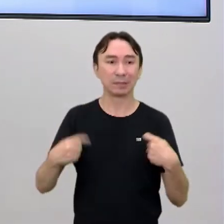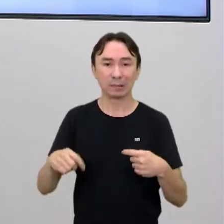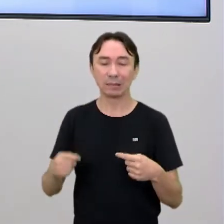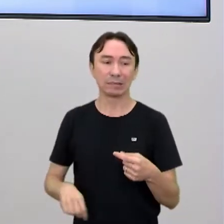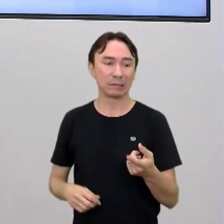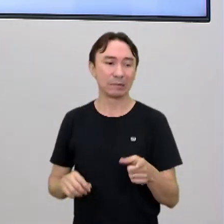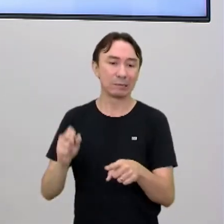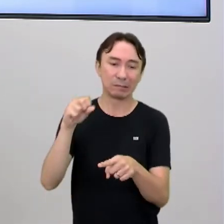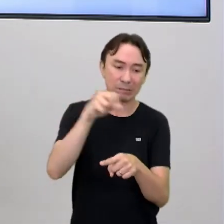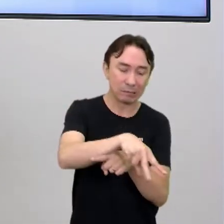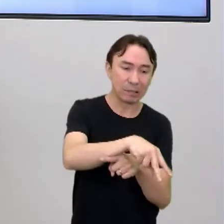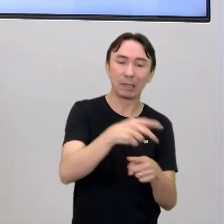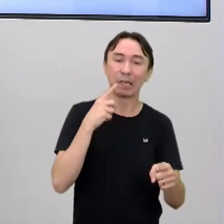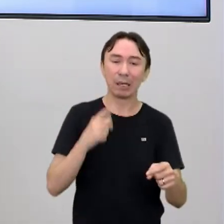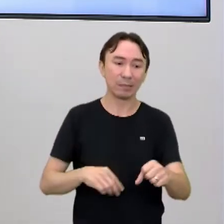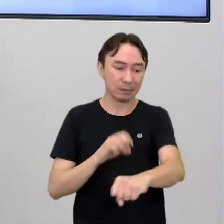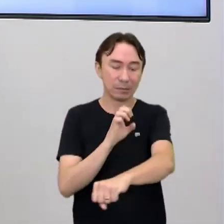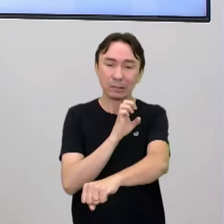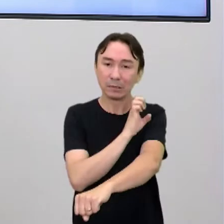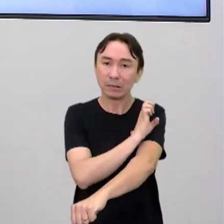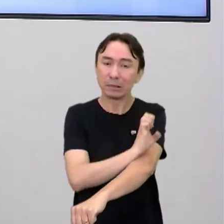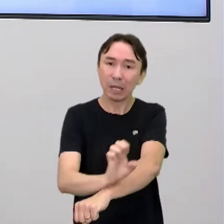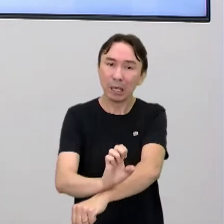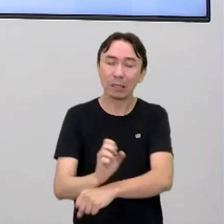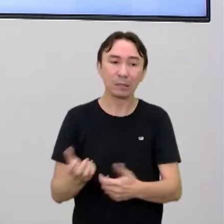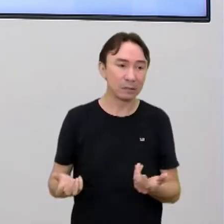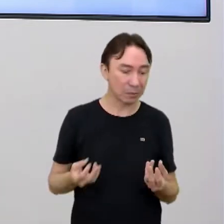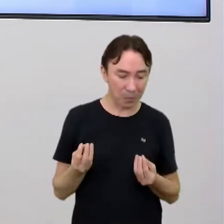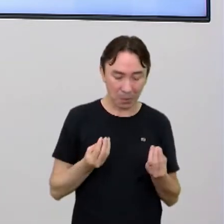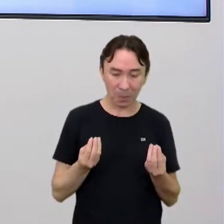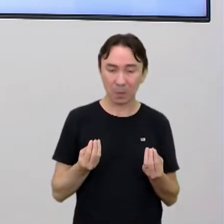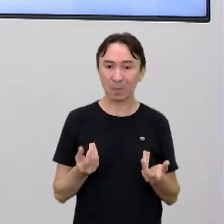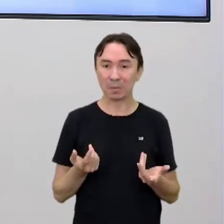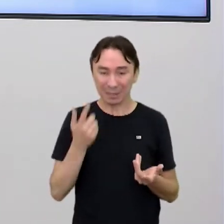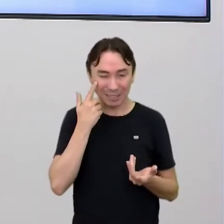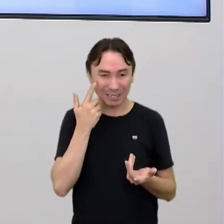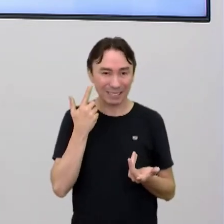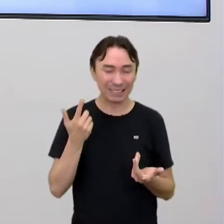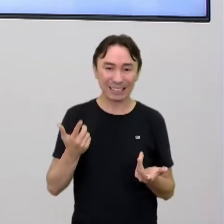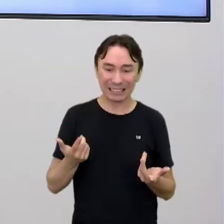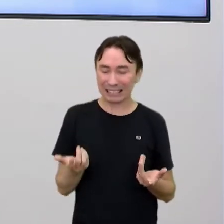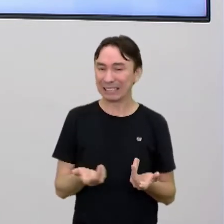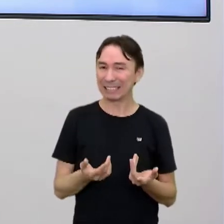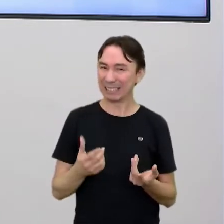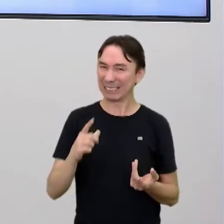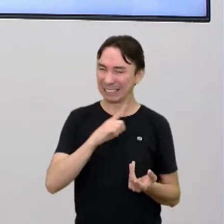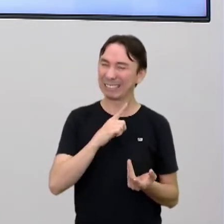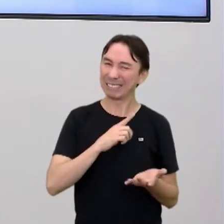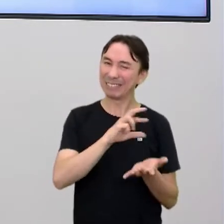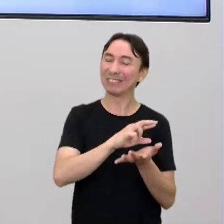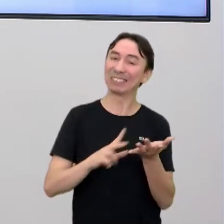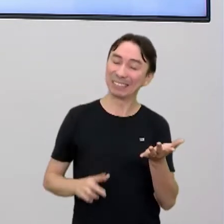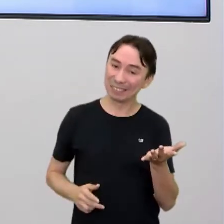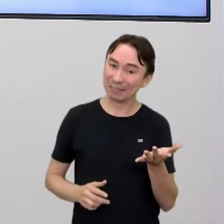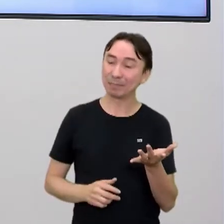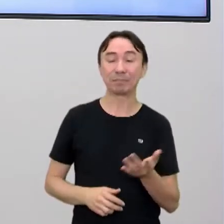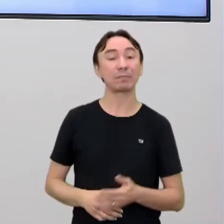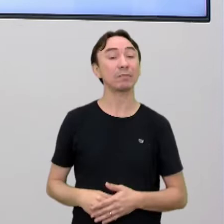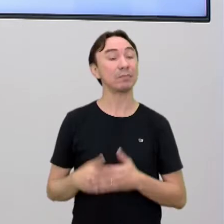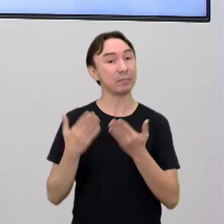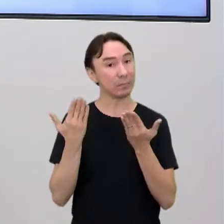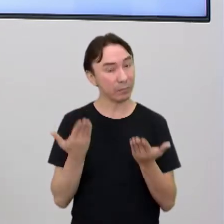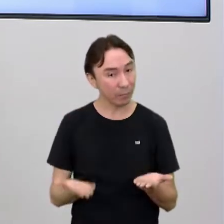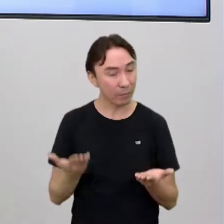estiver avançando na produção acadêmica e assim por diante. Então, os